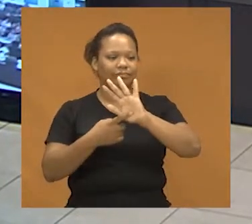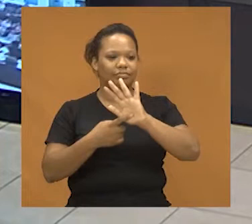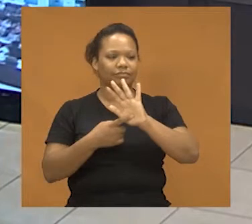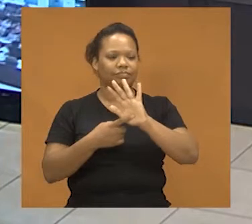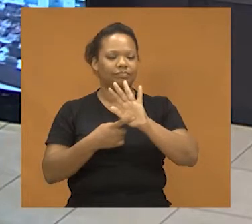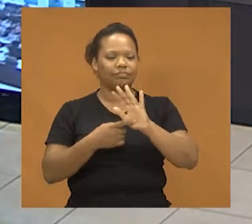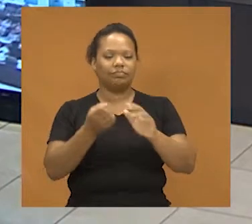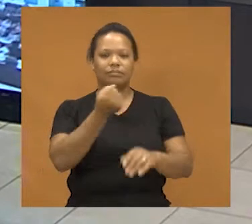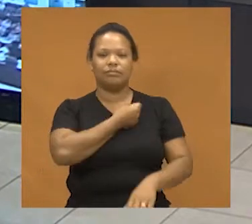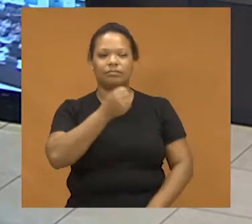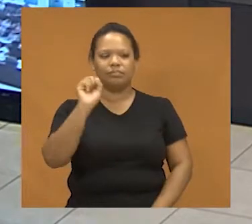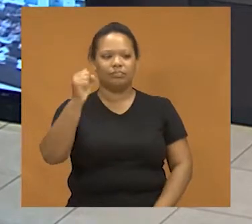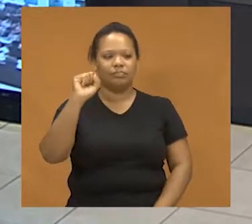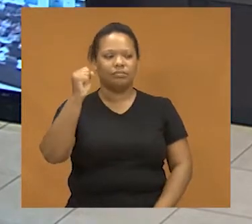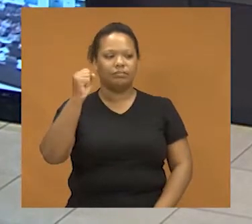o slide número 8.